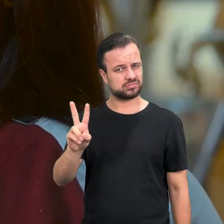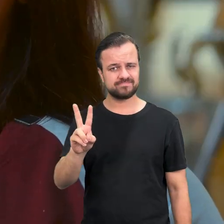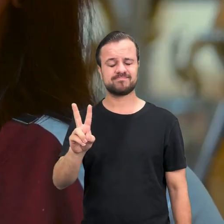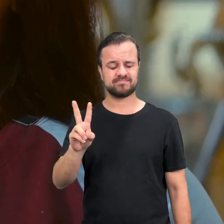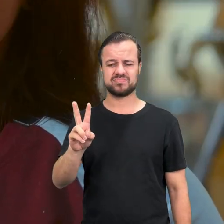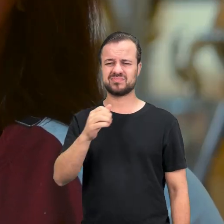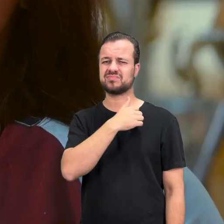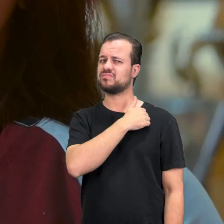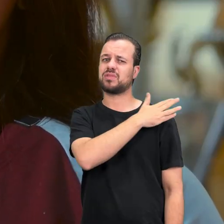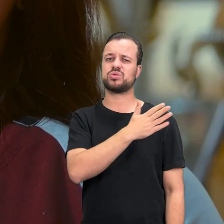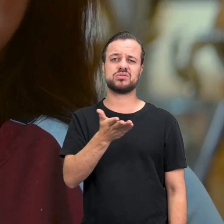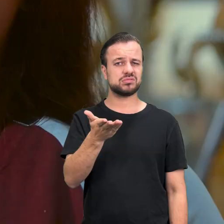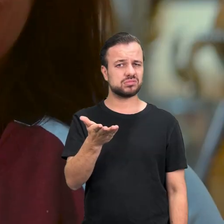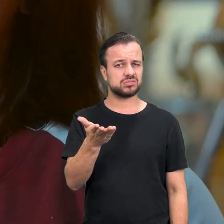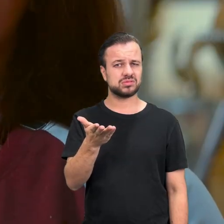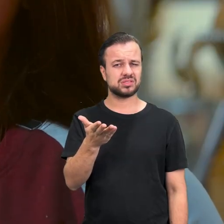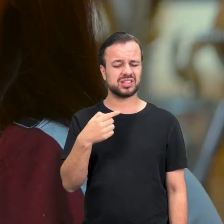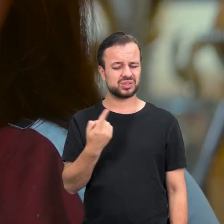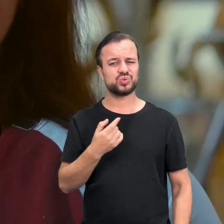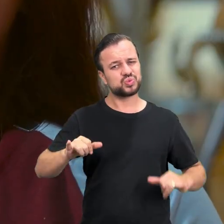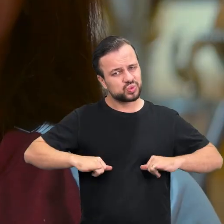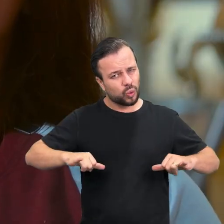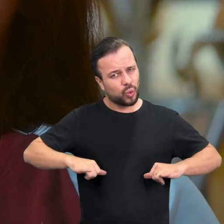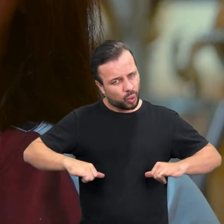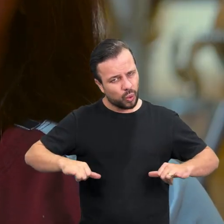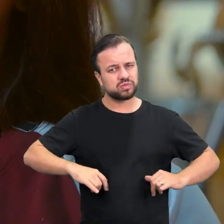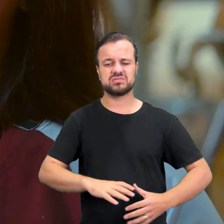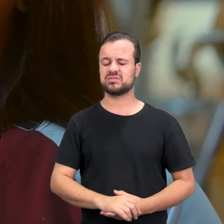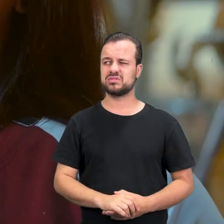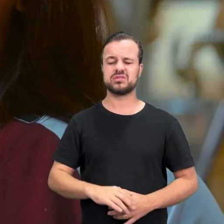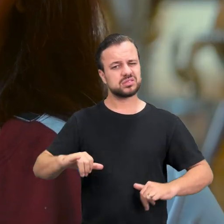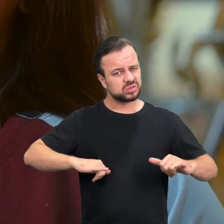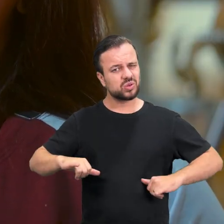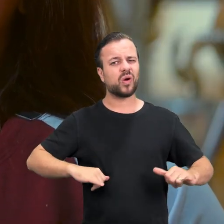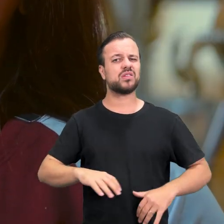E o preconceito fazia isso. Judiava da gente. Judiava, assim, vamos dizer.